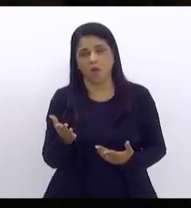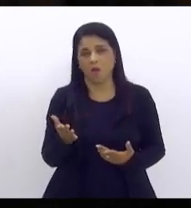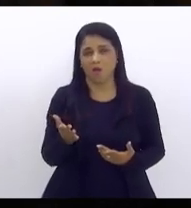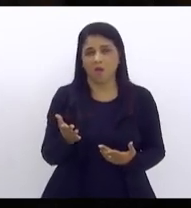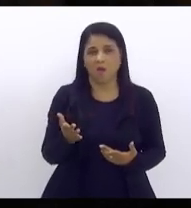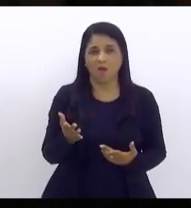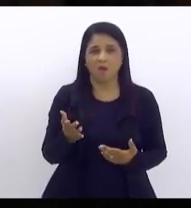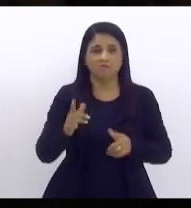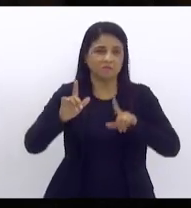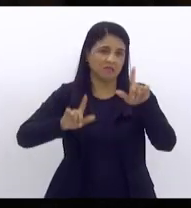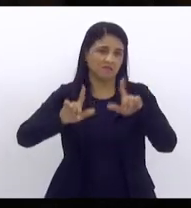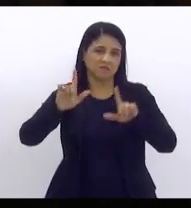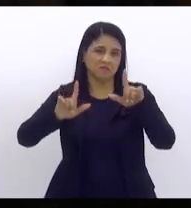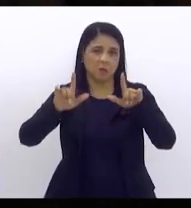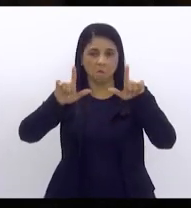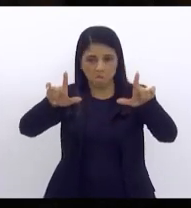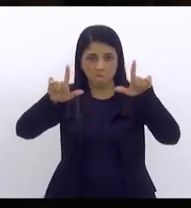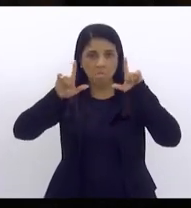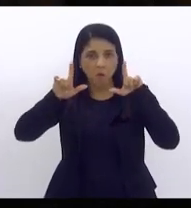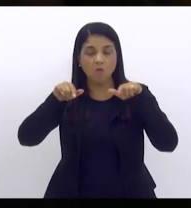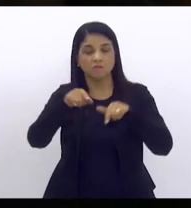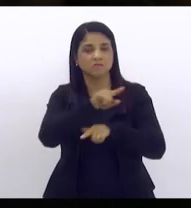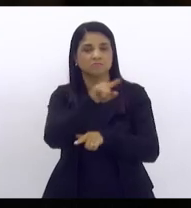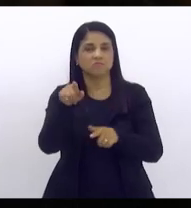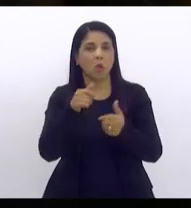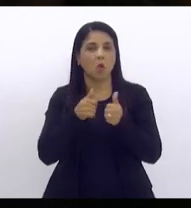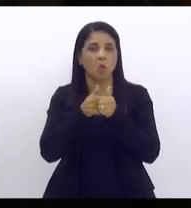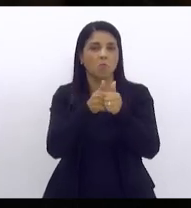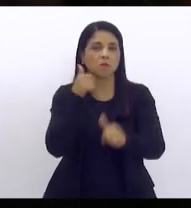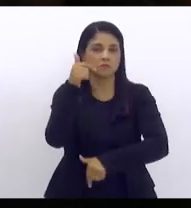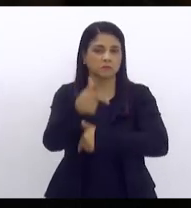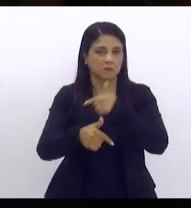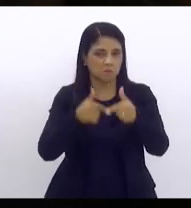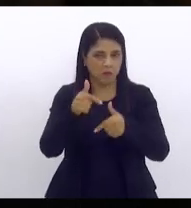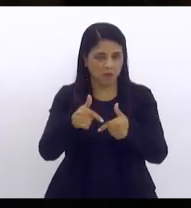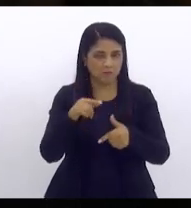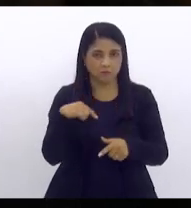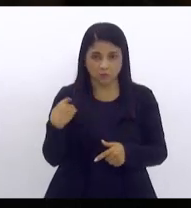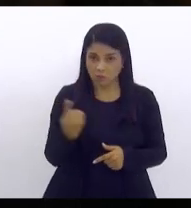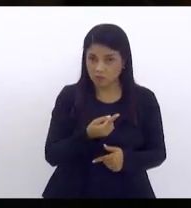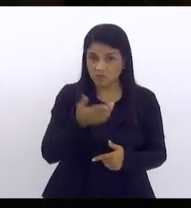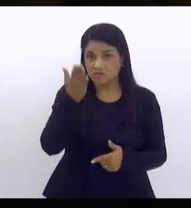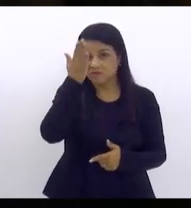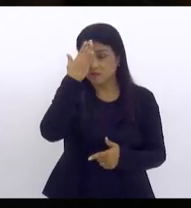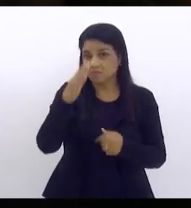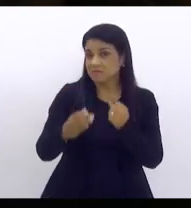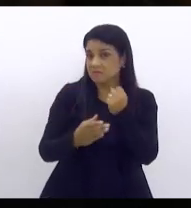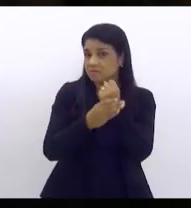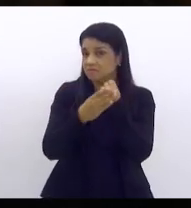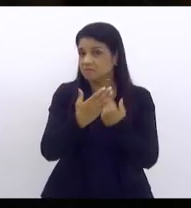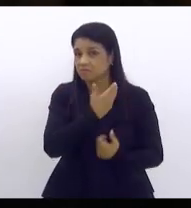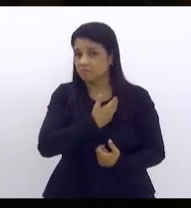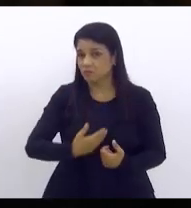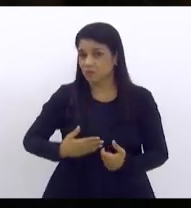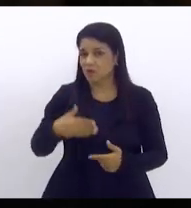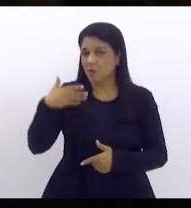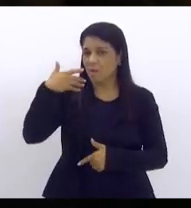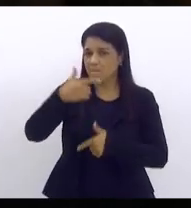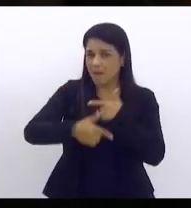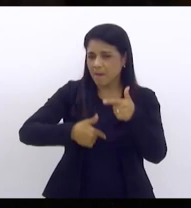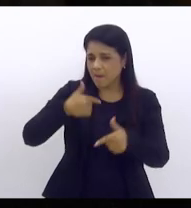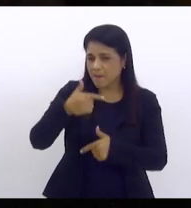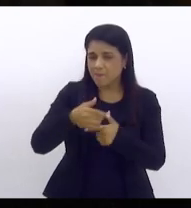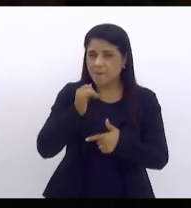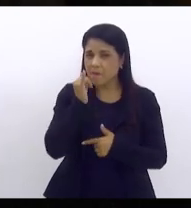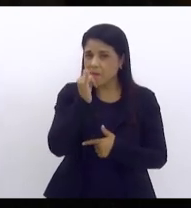apareceu na televisão. Quem acompanha aqui o nosso trabalho sabe que falar de segurança pública é algo que eu faço desde que eu pisei